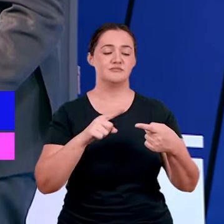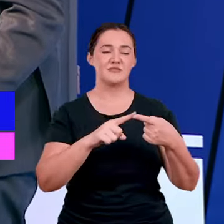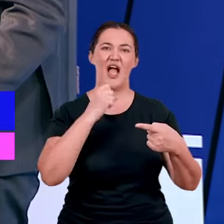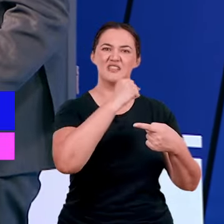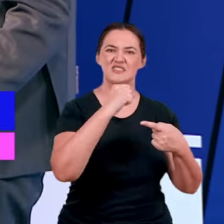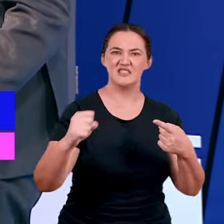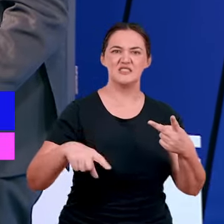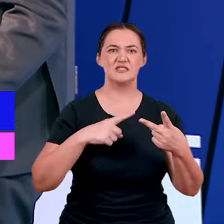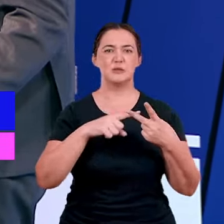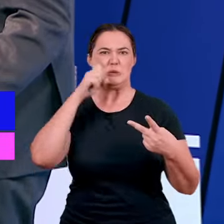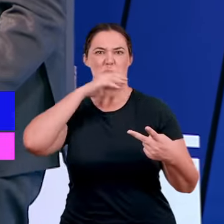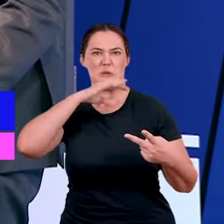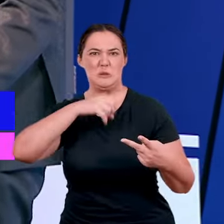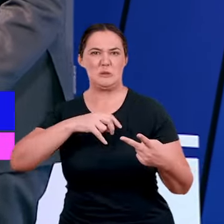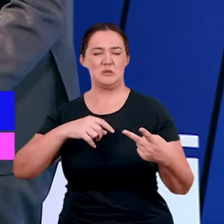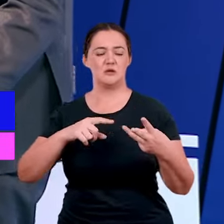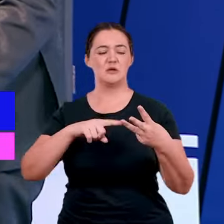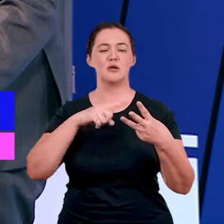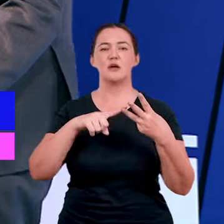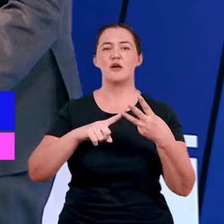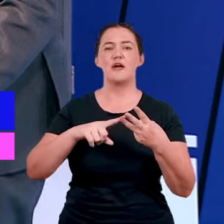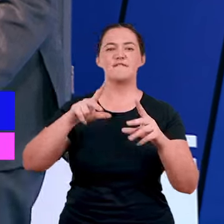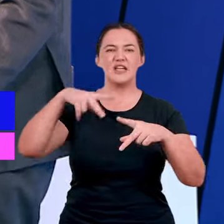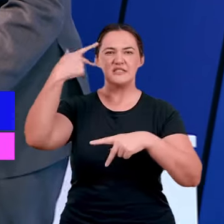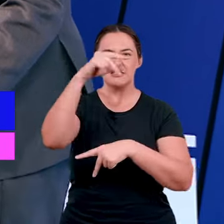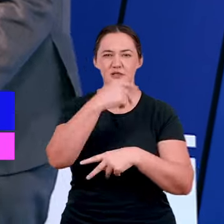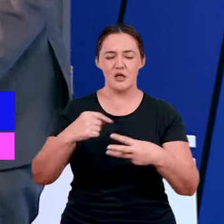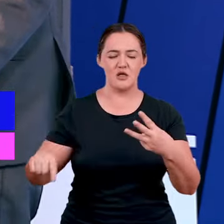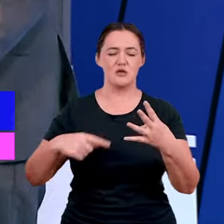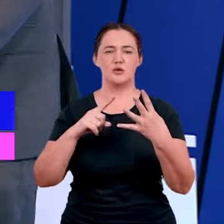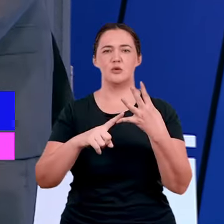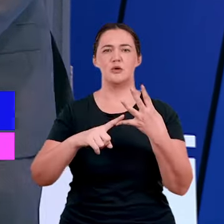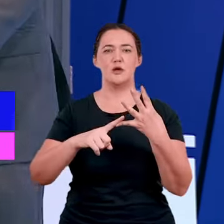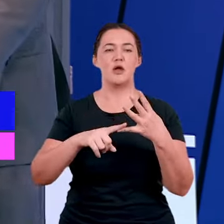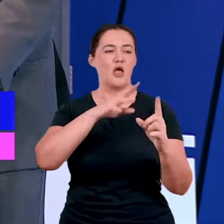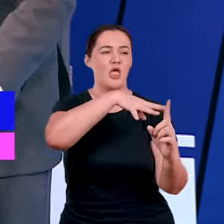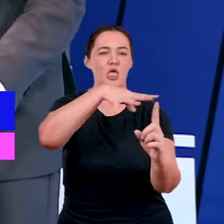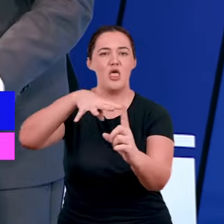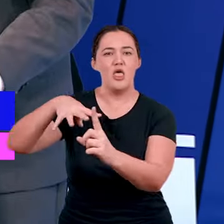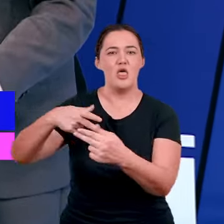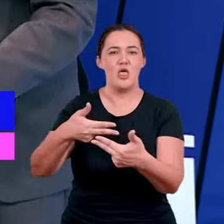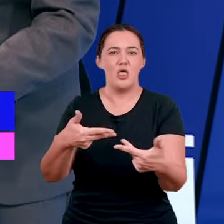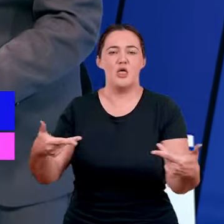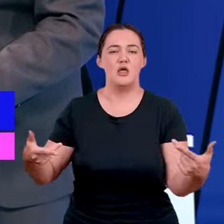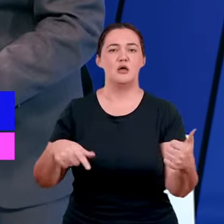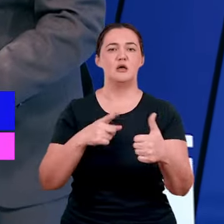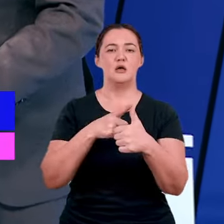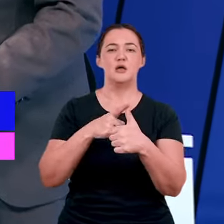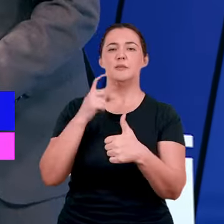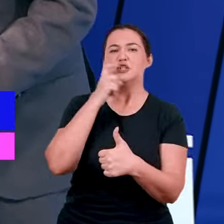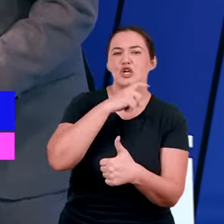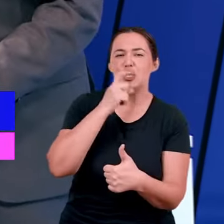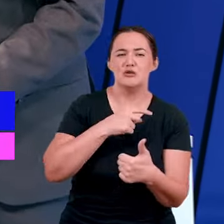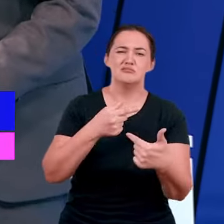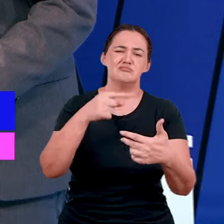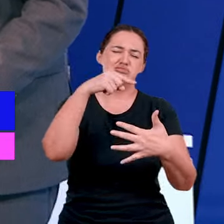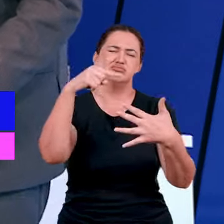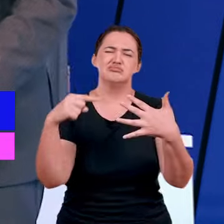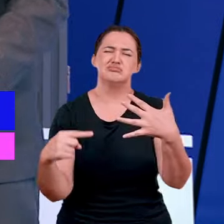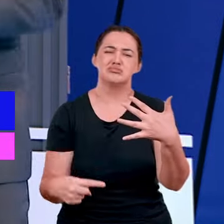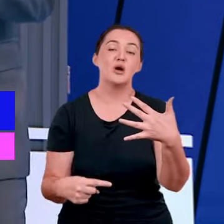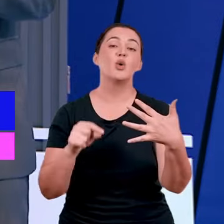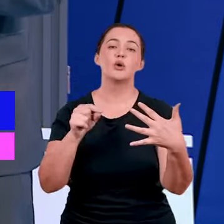fala: assassino, abominável, imoral, feiticeiro, idólatra, mentiroso, aquele que está vivendo contrário à vontade de